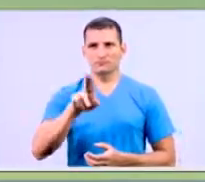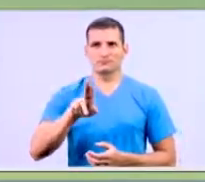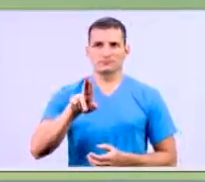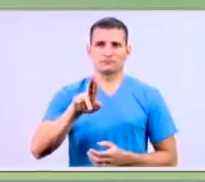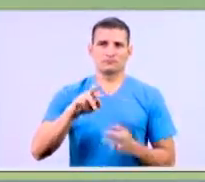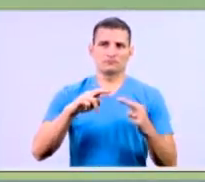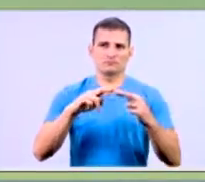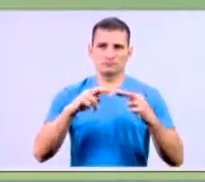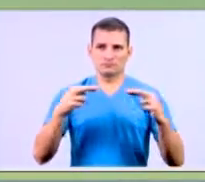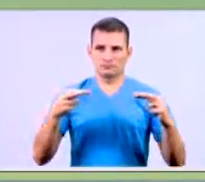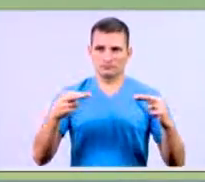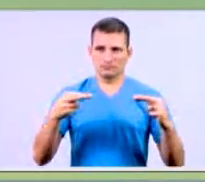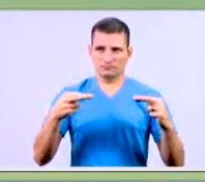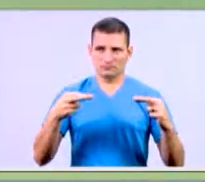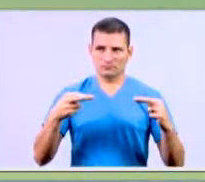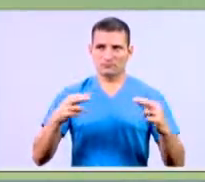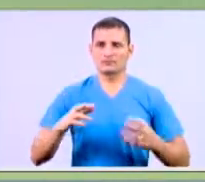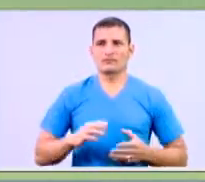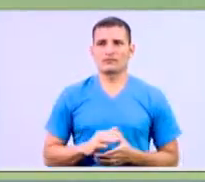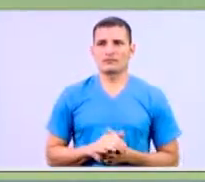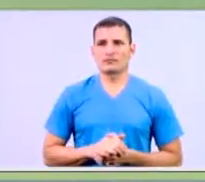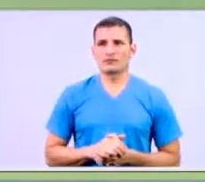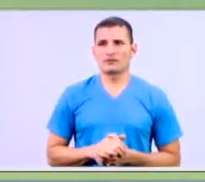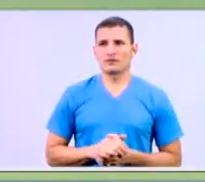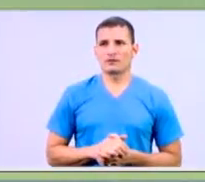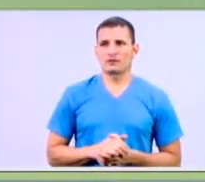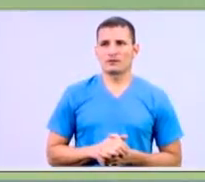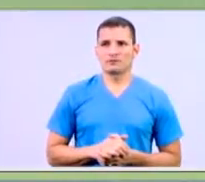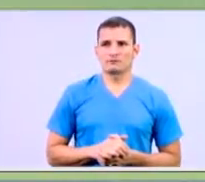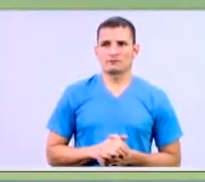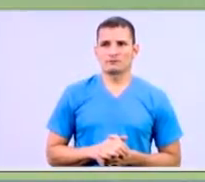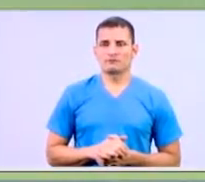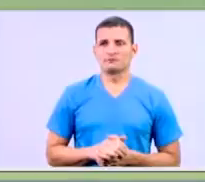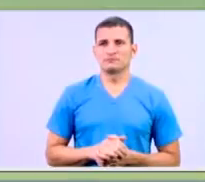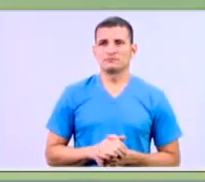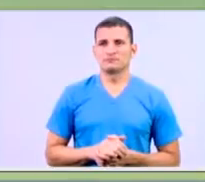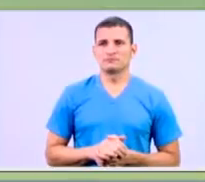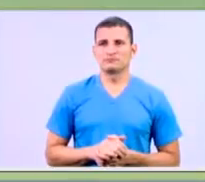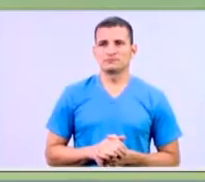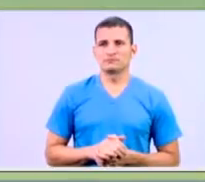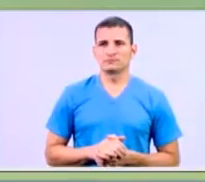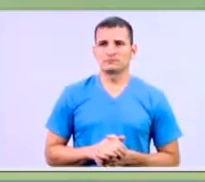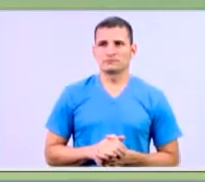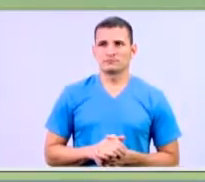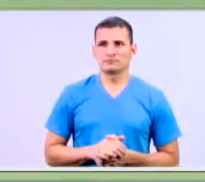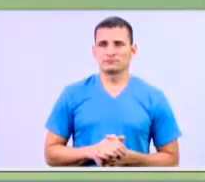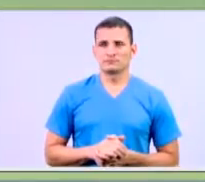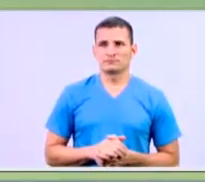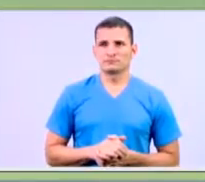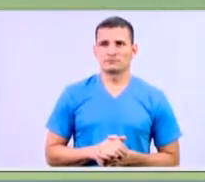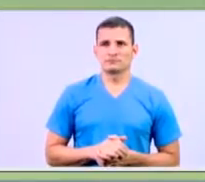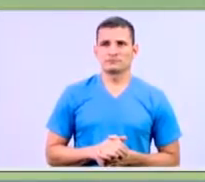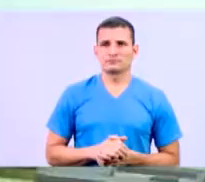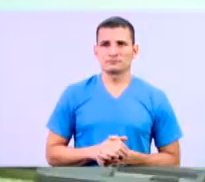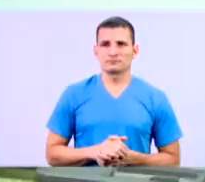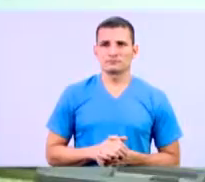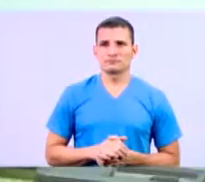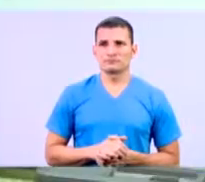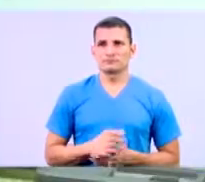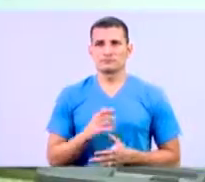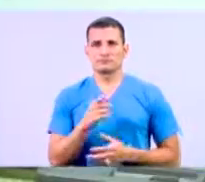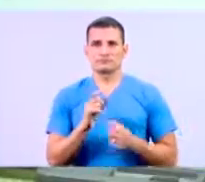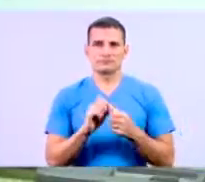trançado. Então, é isso aí, a gente fez o inverso de como pode também, ou desculpa, o inverso não, a gente fez